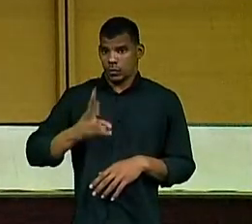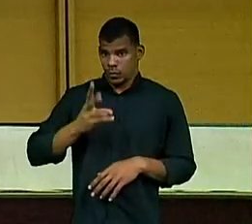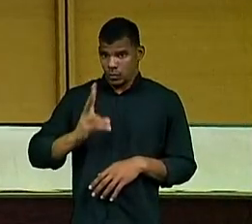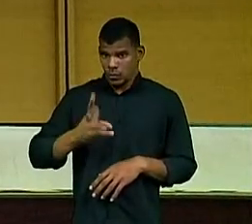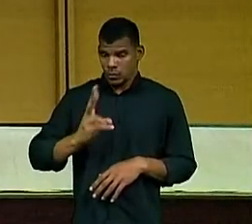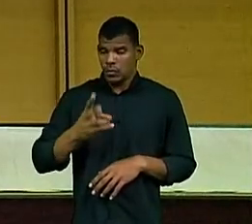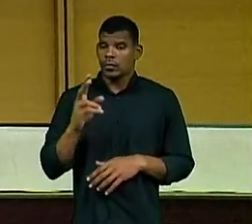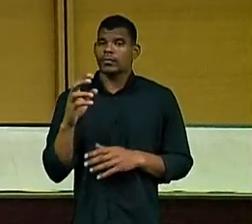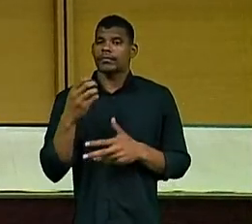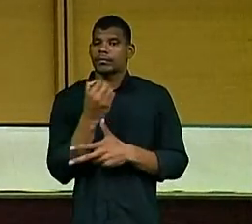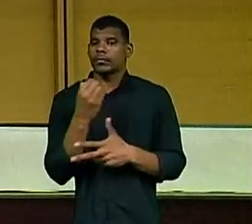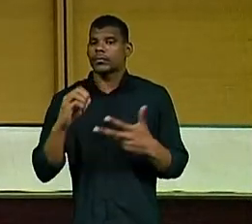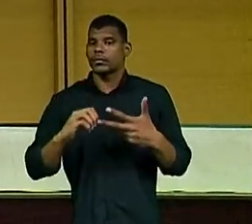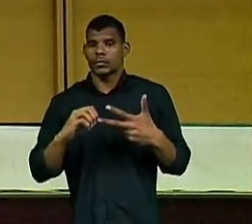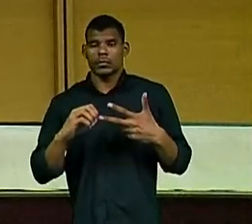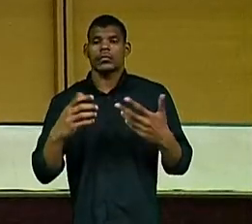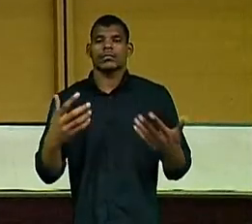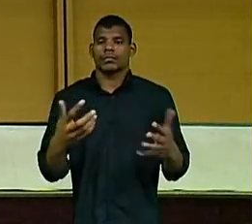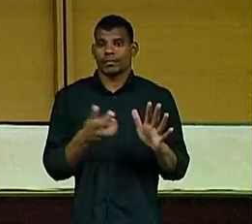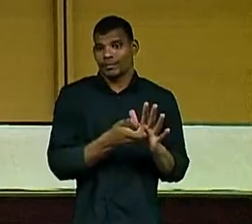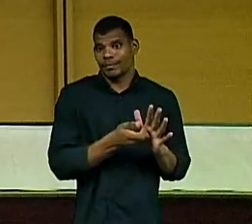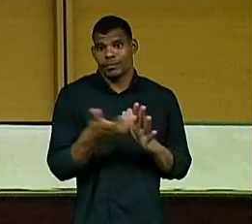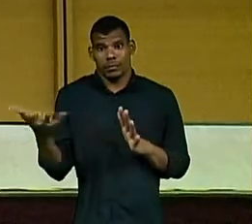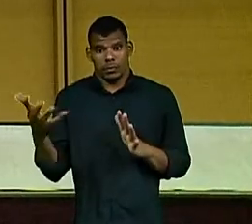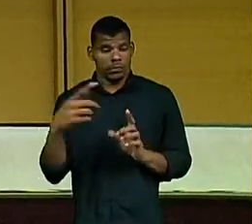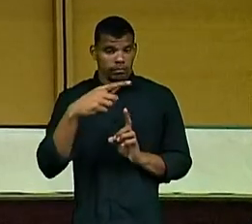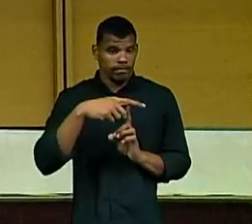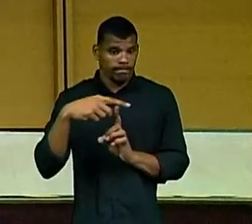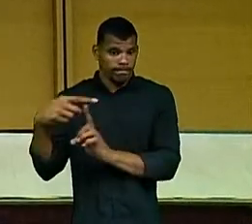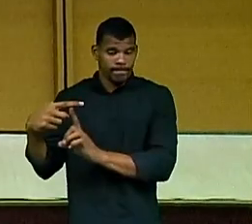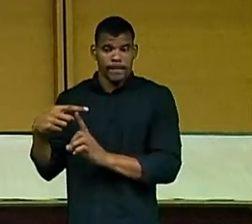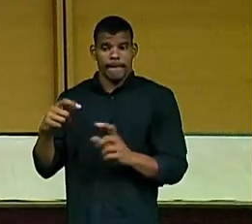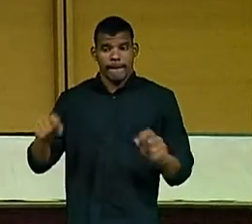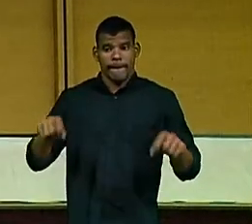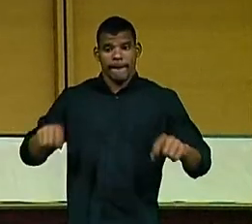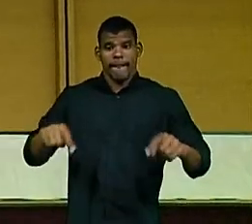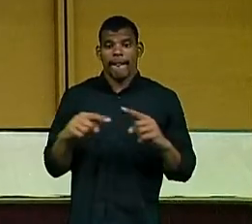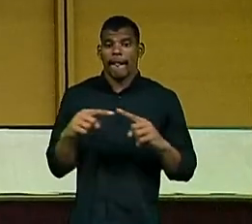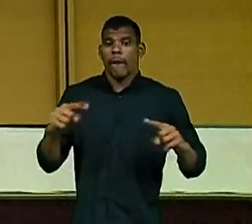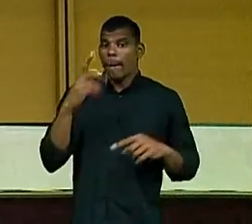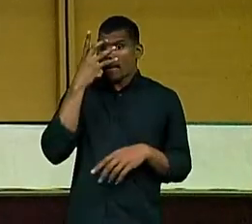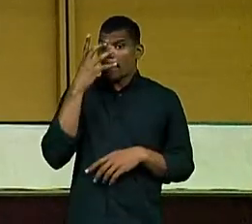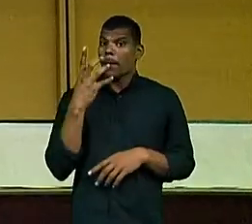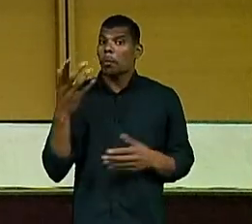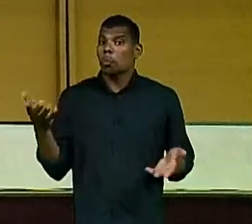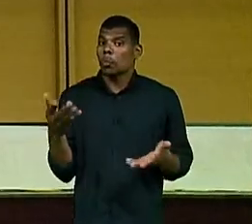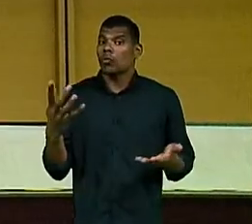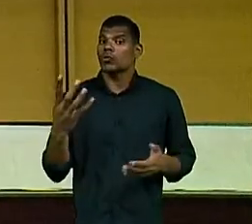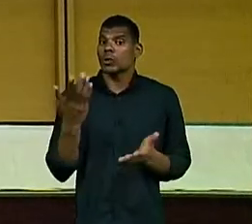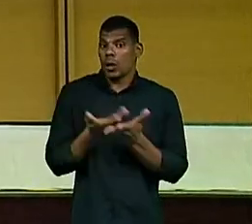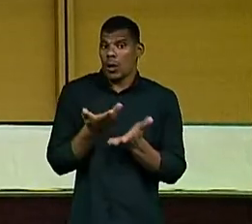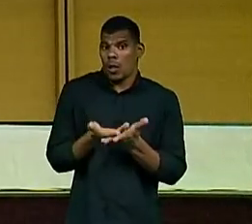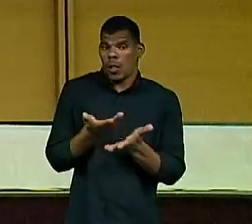e pode cair de tantas formas que talvez somente a aula de hoje